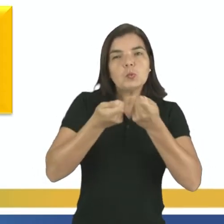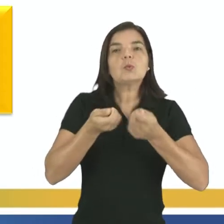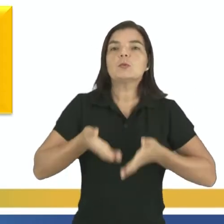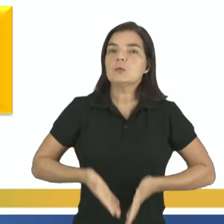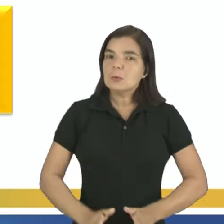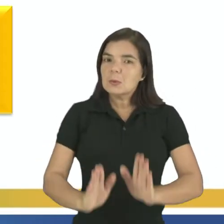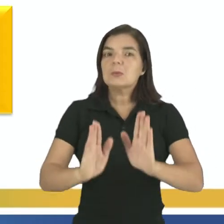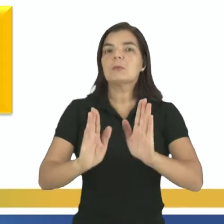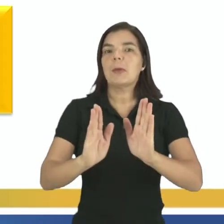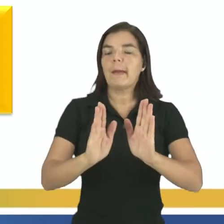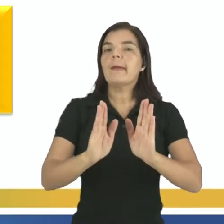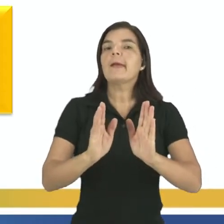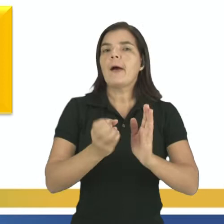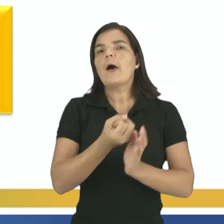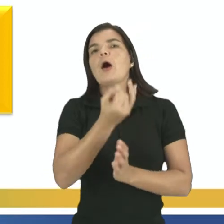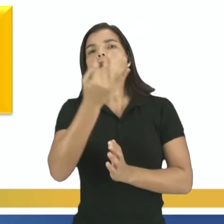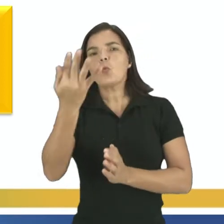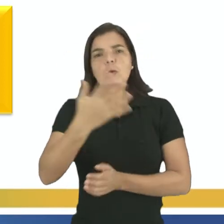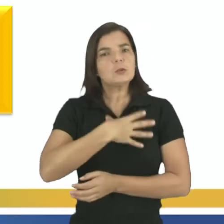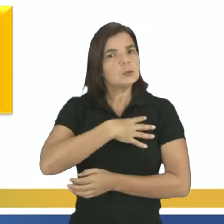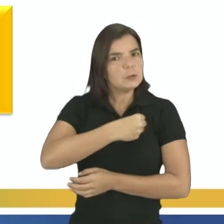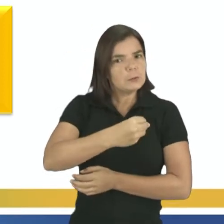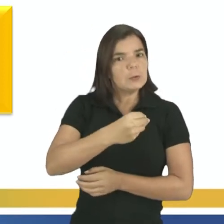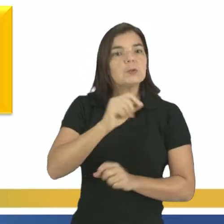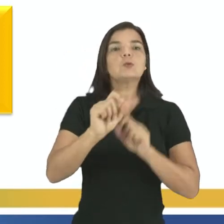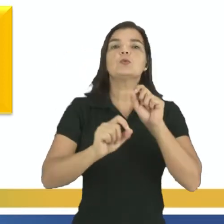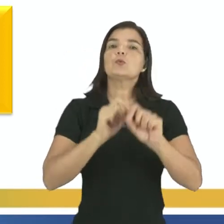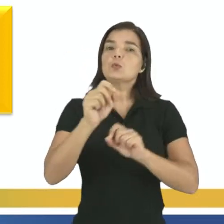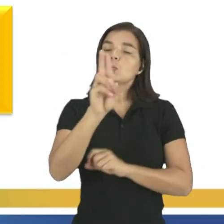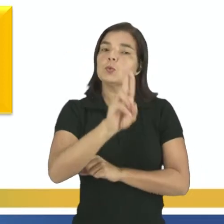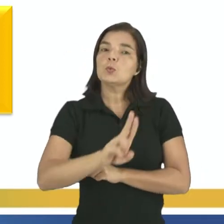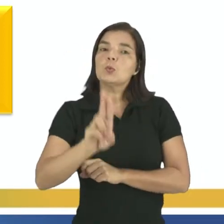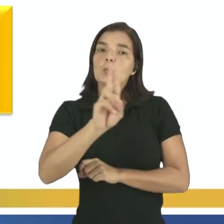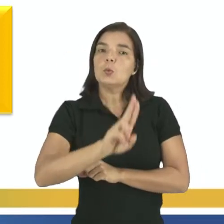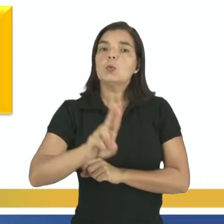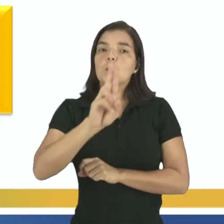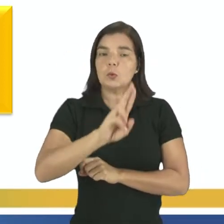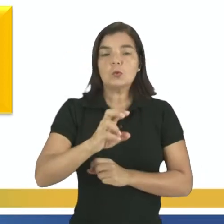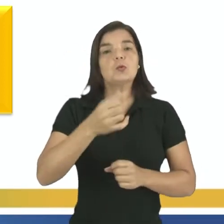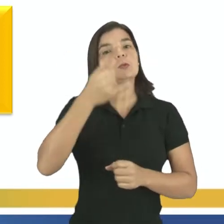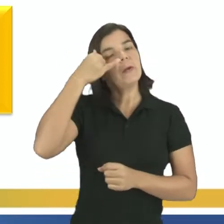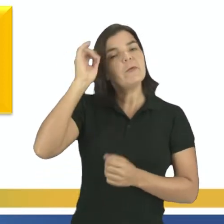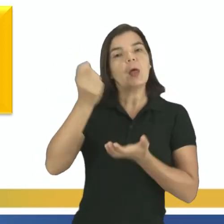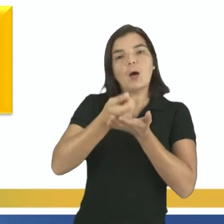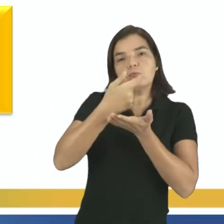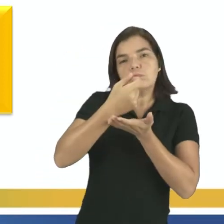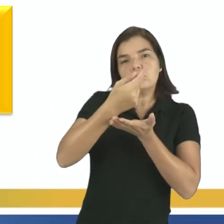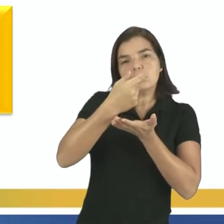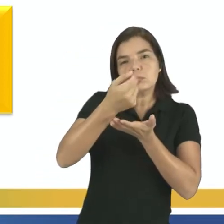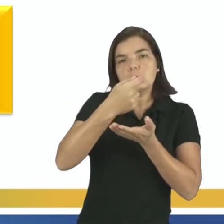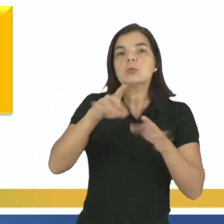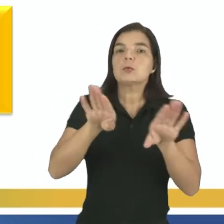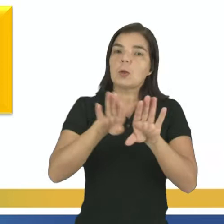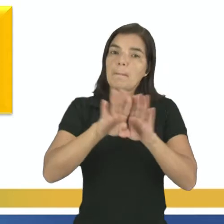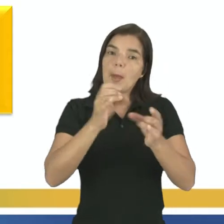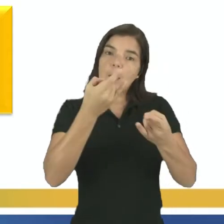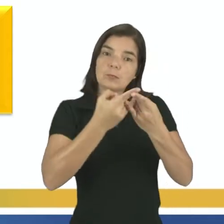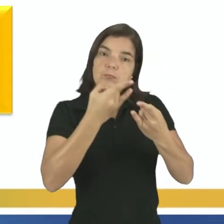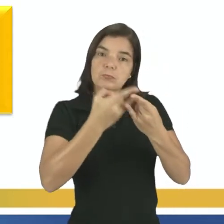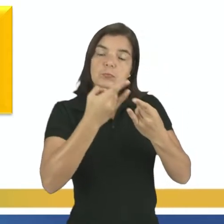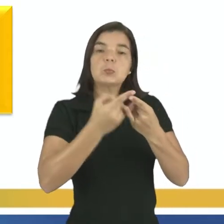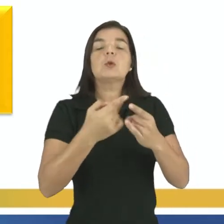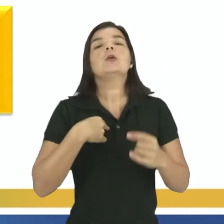natalidade, controlar a quantidade de filhos através do uso de métodos contraceptivos e assim